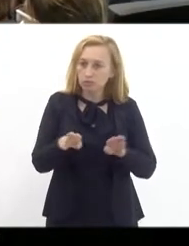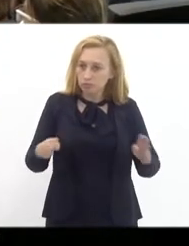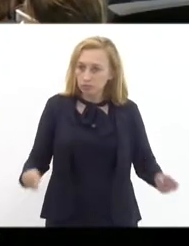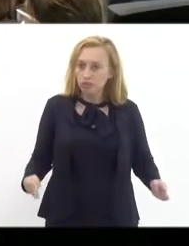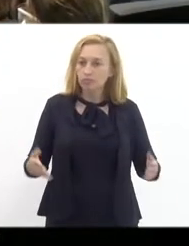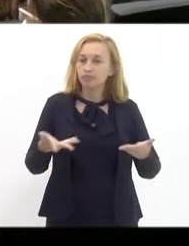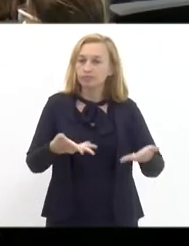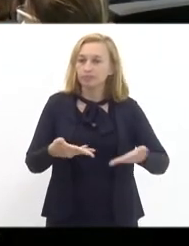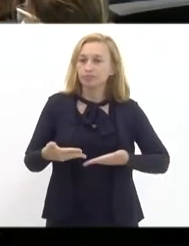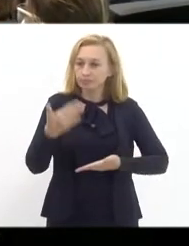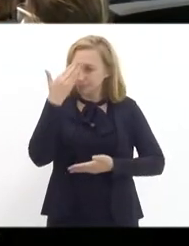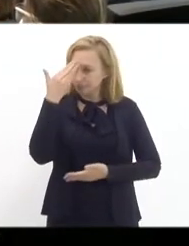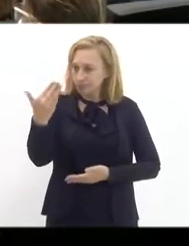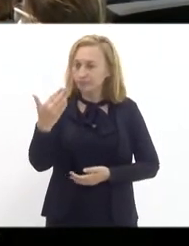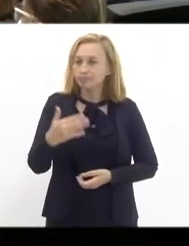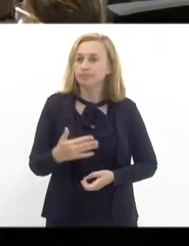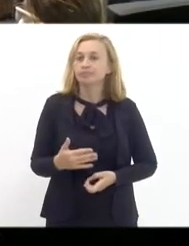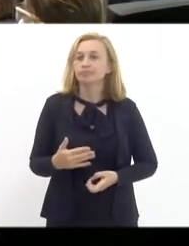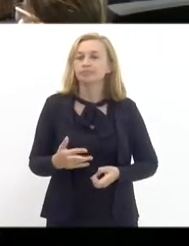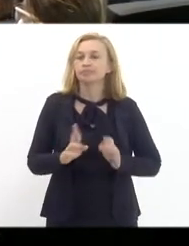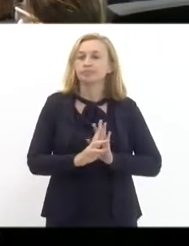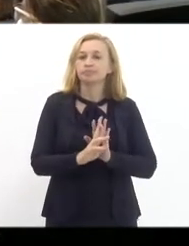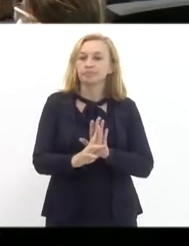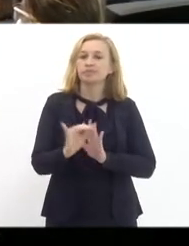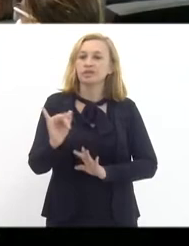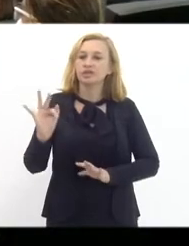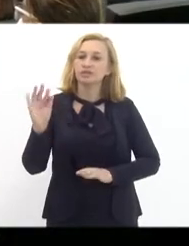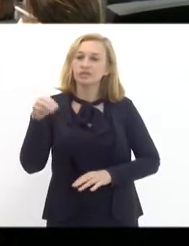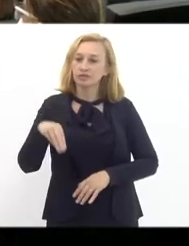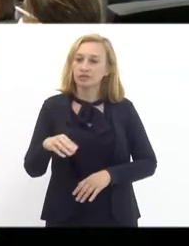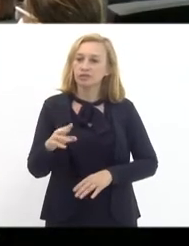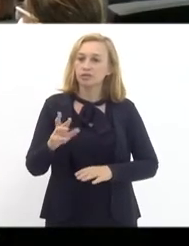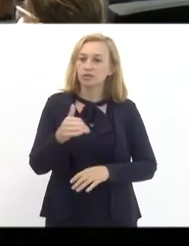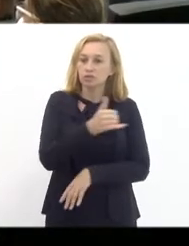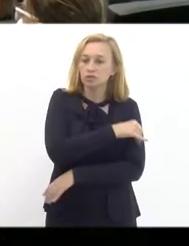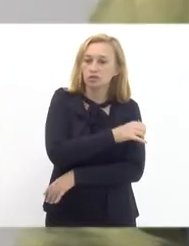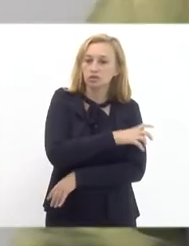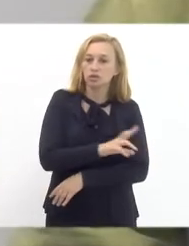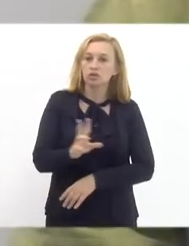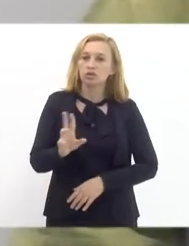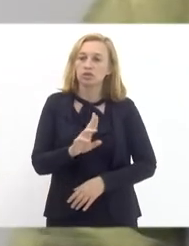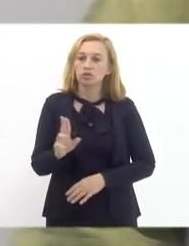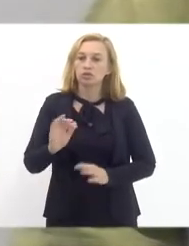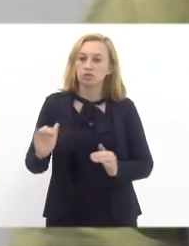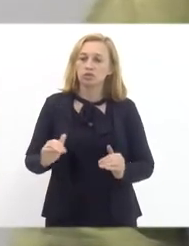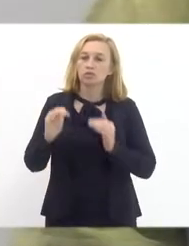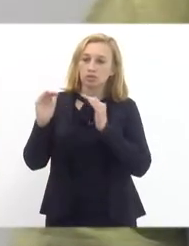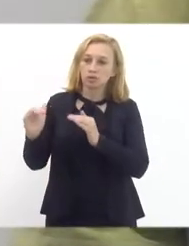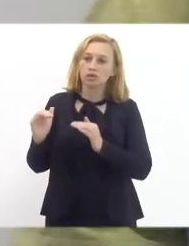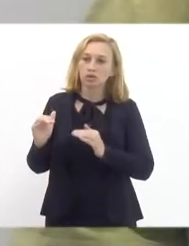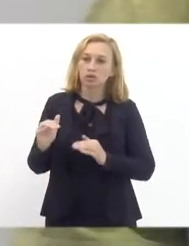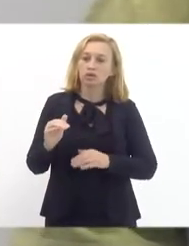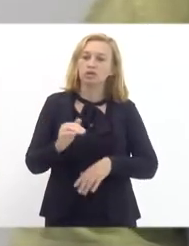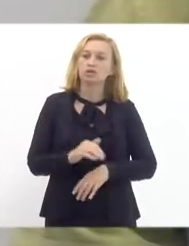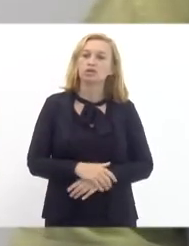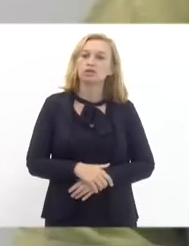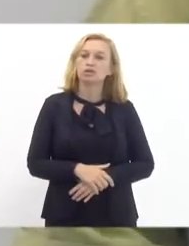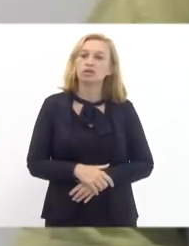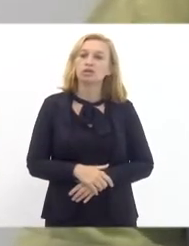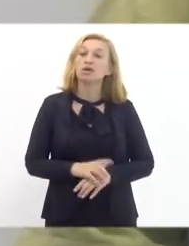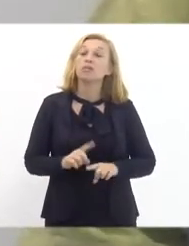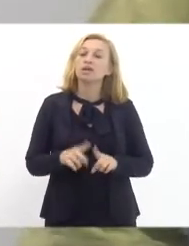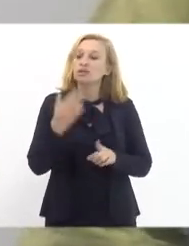agradecer o convite, representando o IFAM, a superintendência do IFAM do Rio de Janeiro, em nome do superintendente Olaf Schroeder. Mas